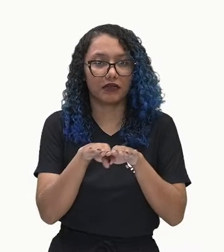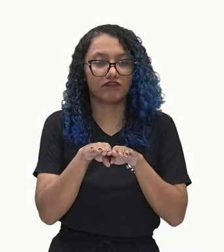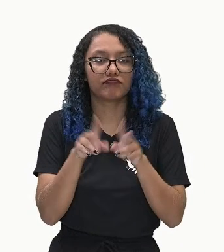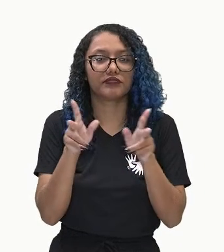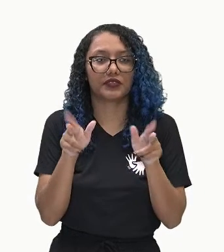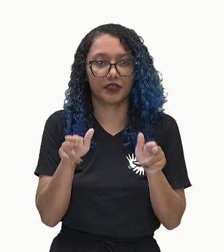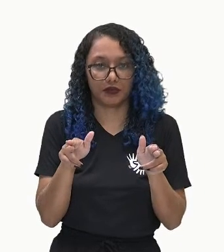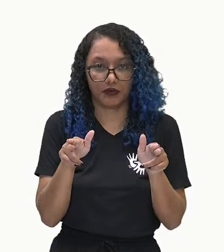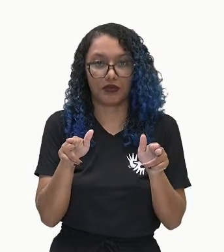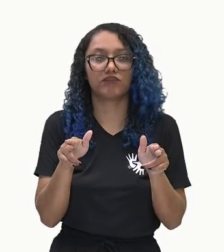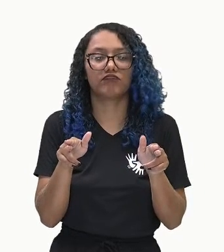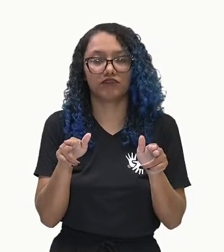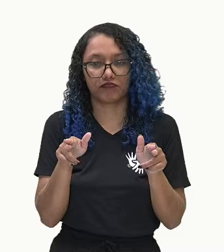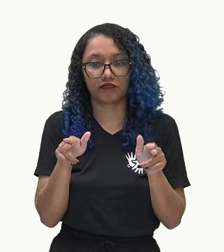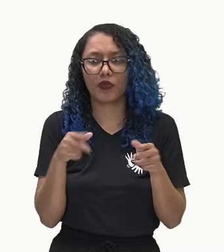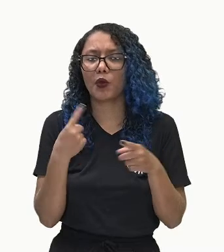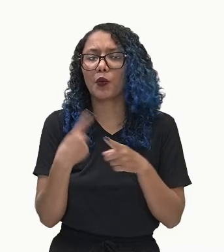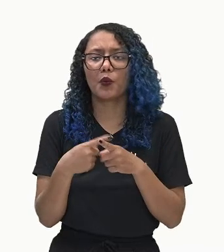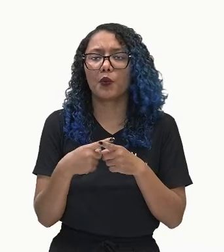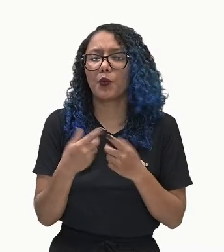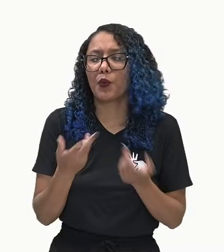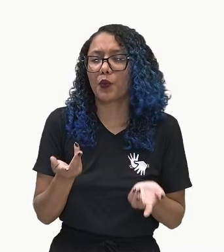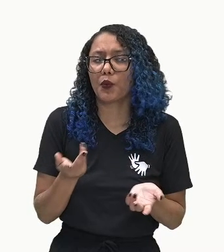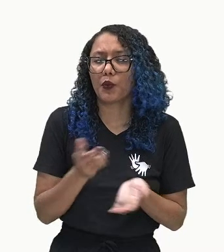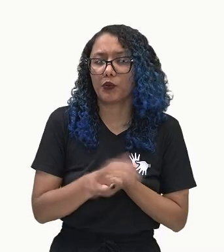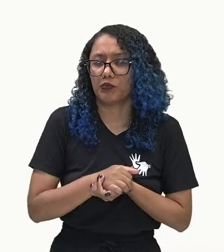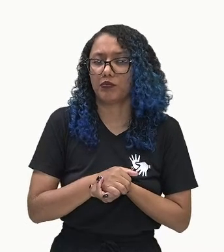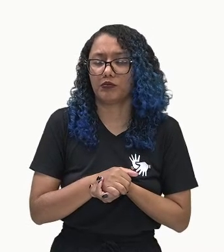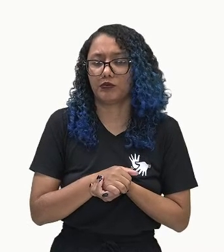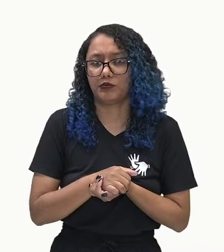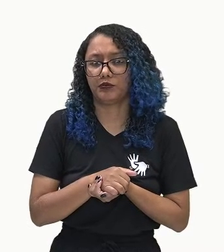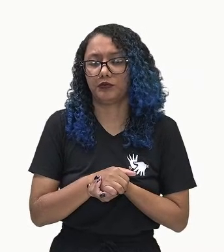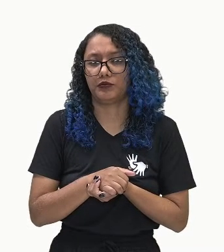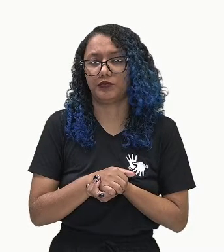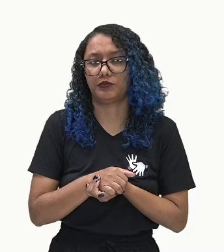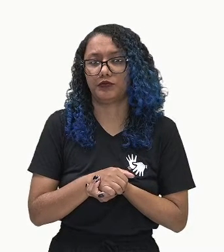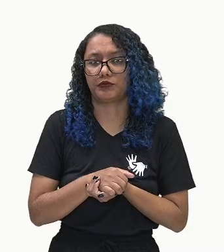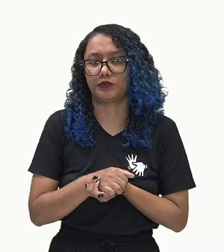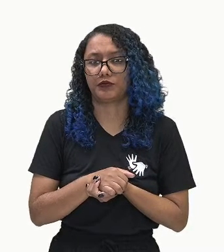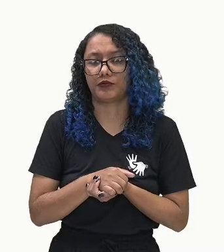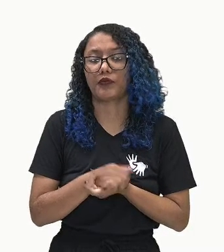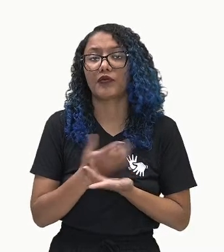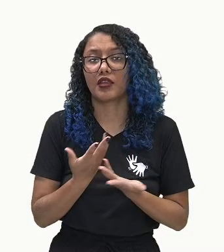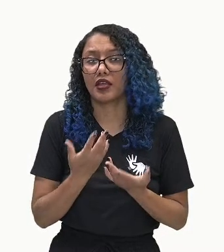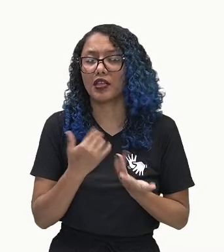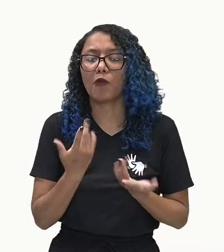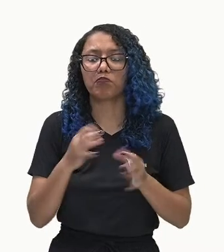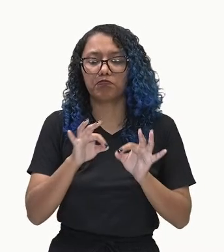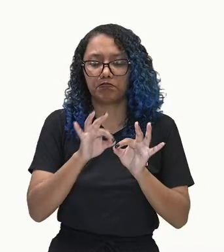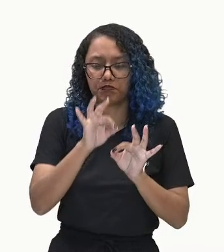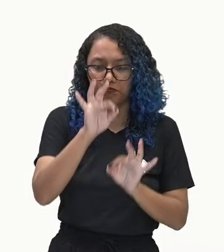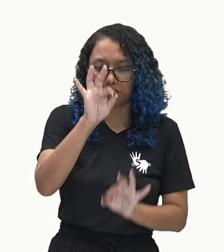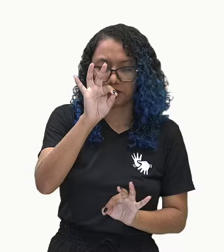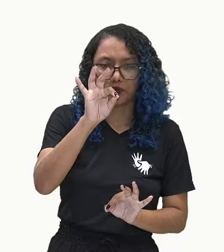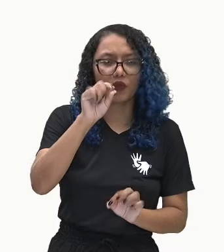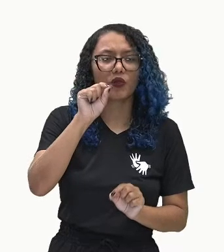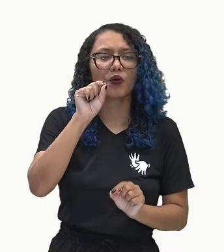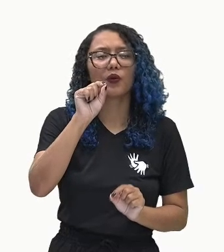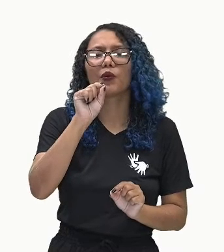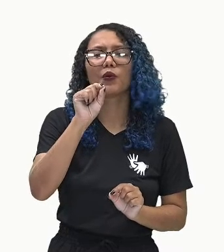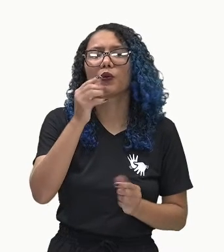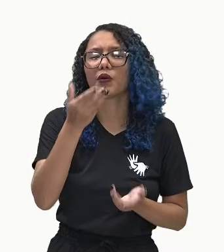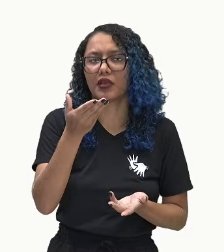iguais. Justamente por quê? Porque em relação ao eixo vertical, eles estão na